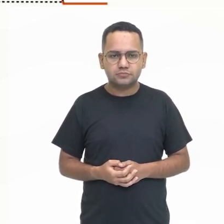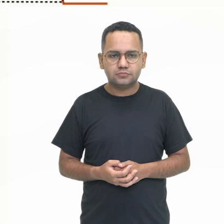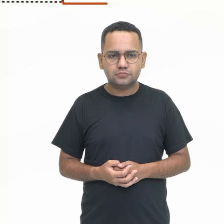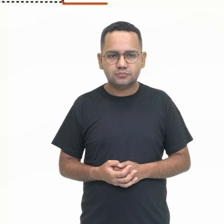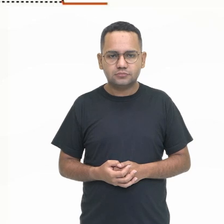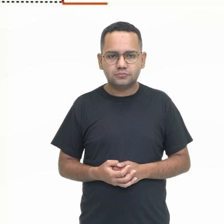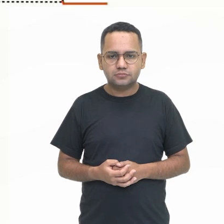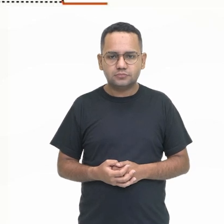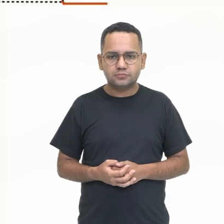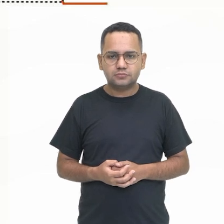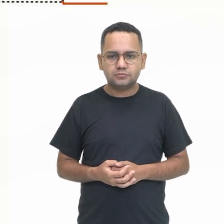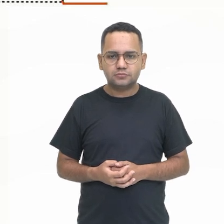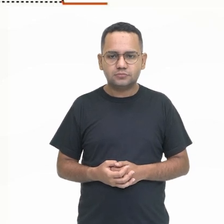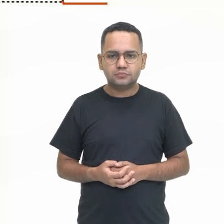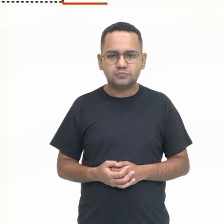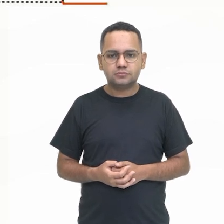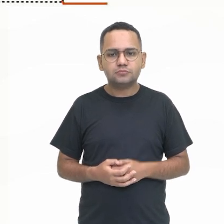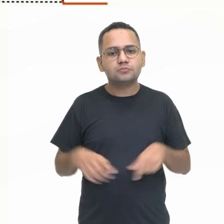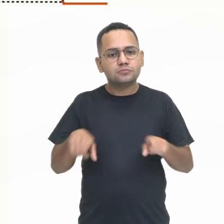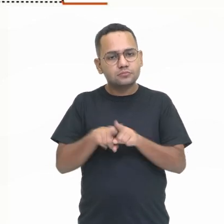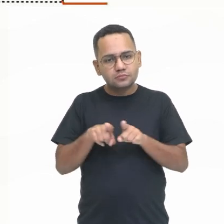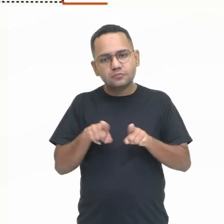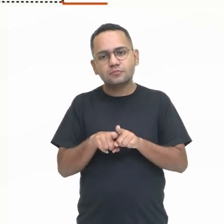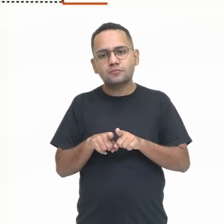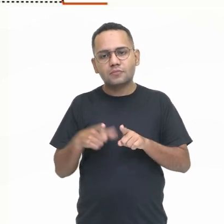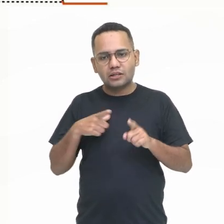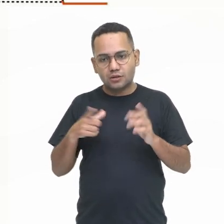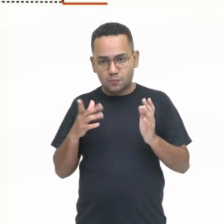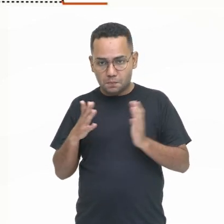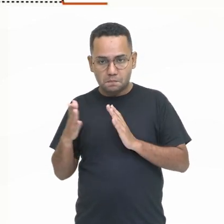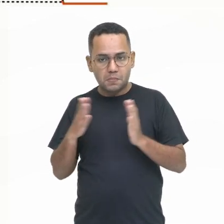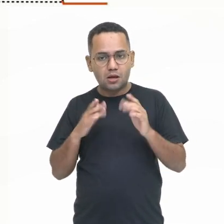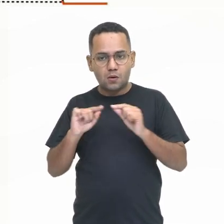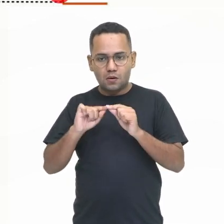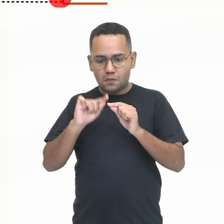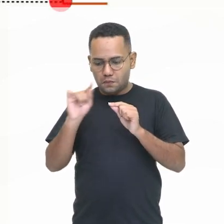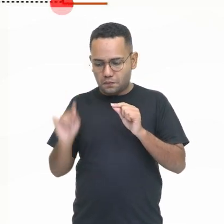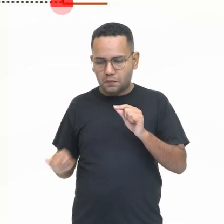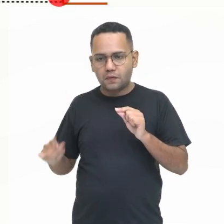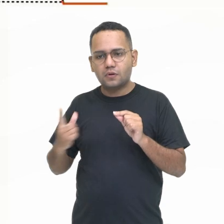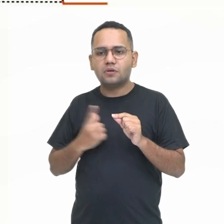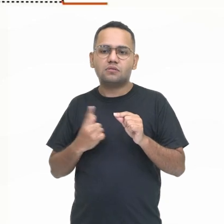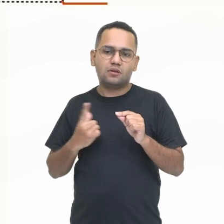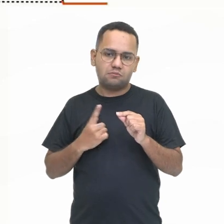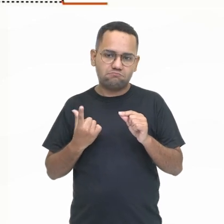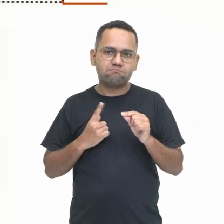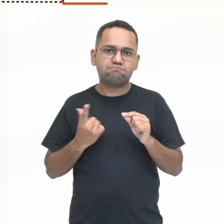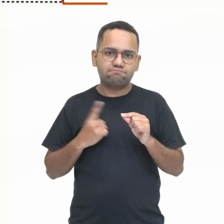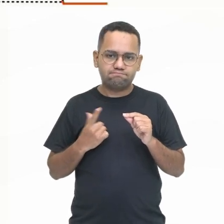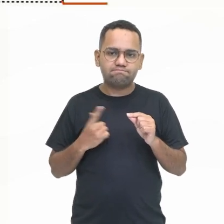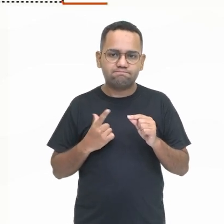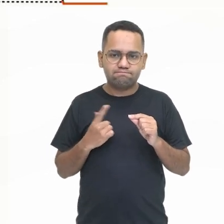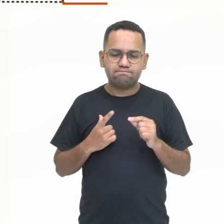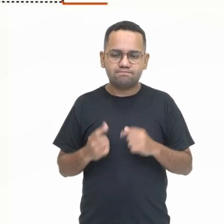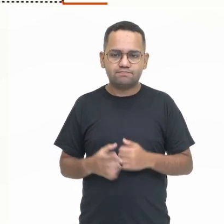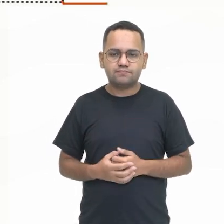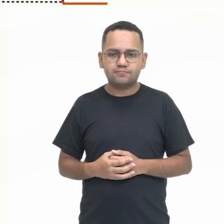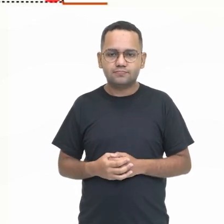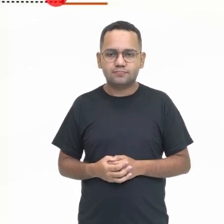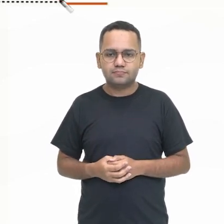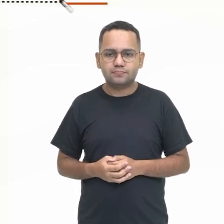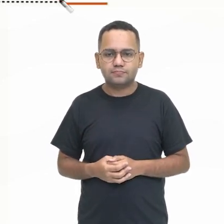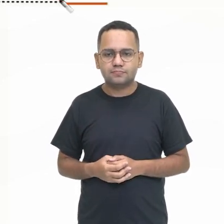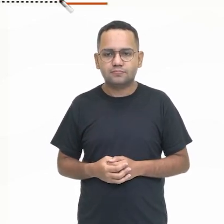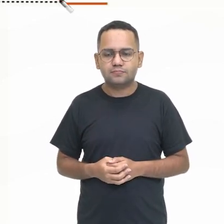também é decrescente em um outro intervalo. Ela decresce nesse intervalo bem aqui também. Ó. certo? Nesse intervalo ela também decresce. Quais